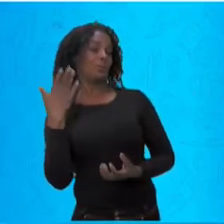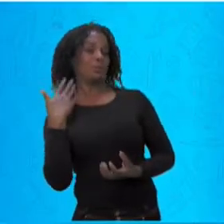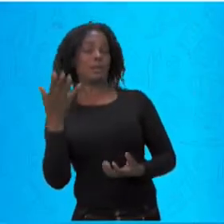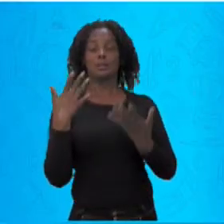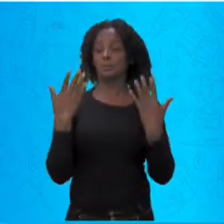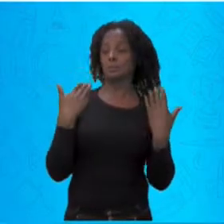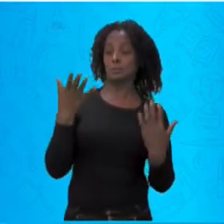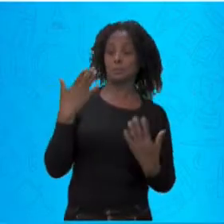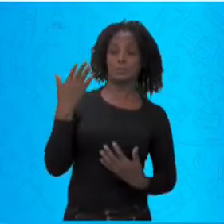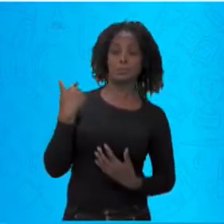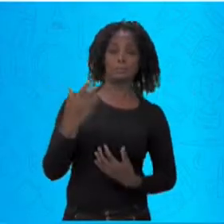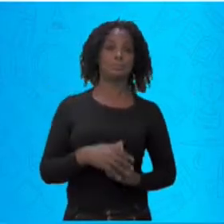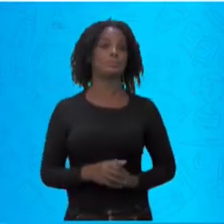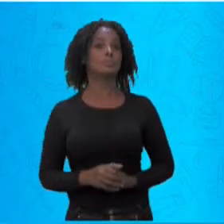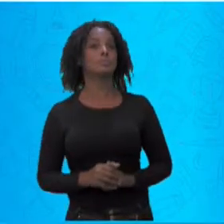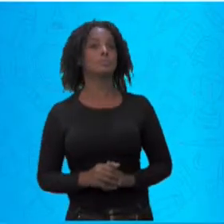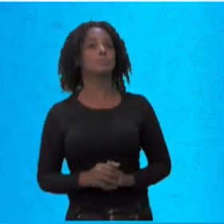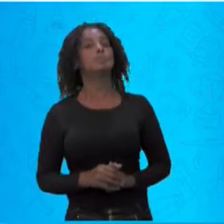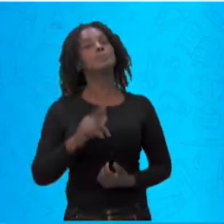Governador Valadares,